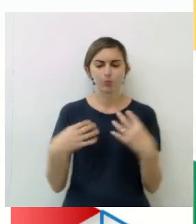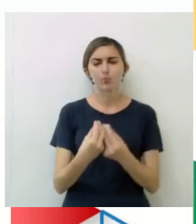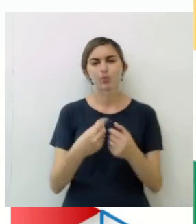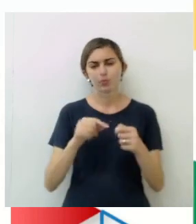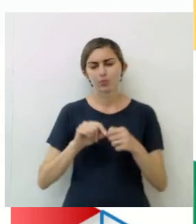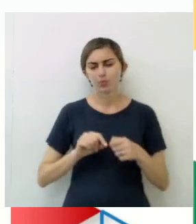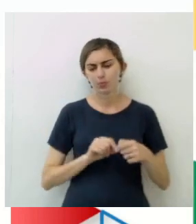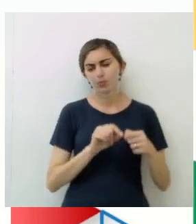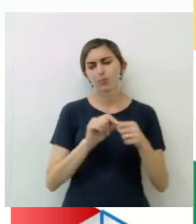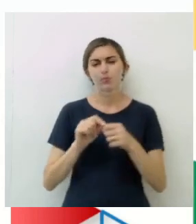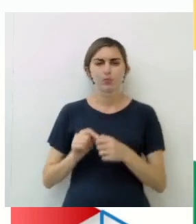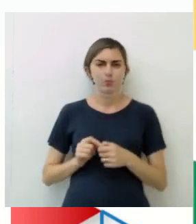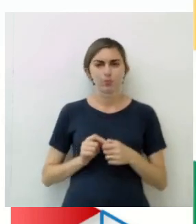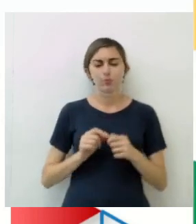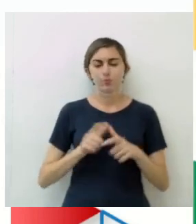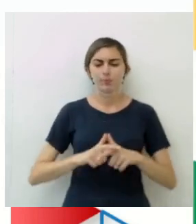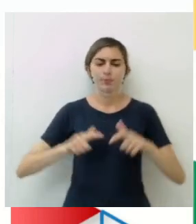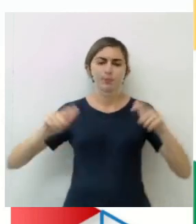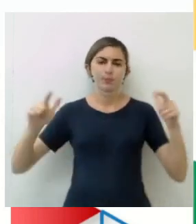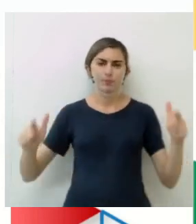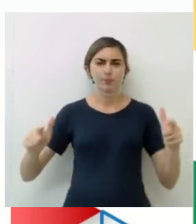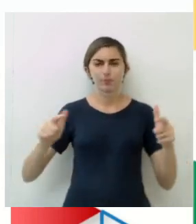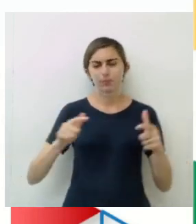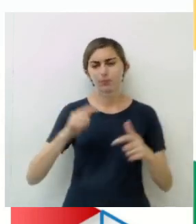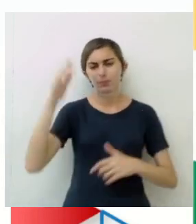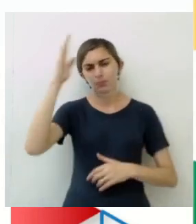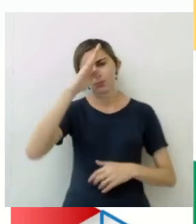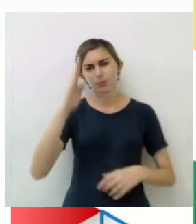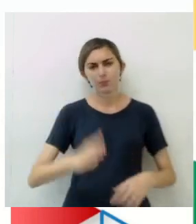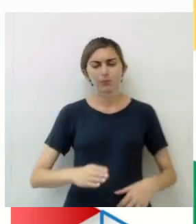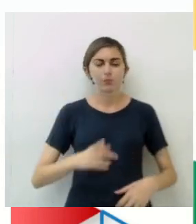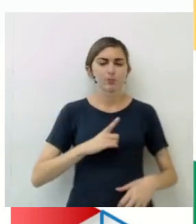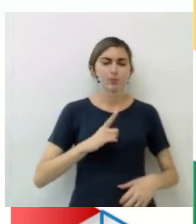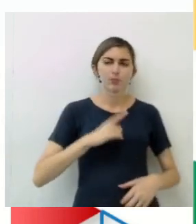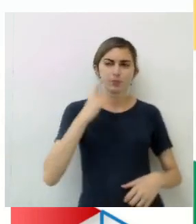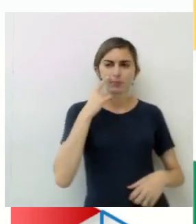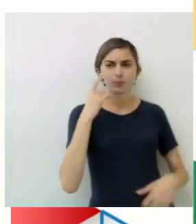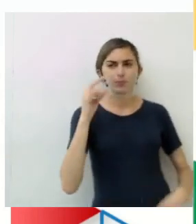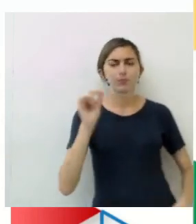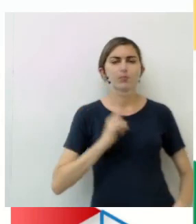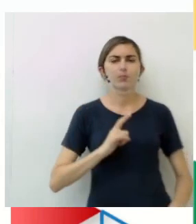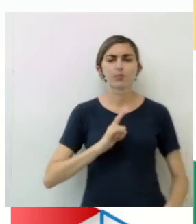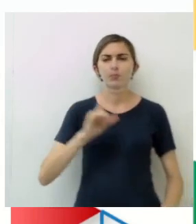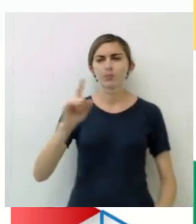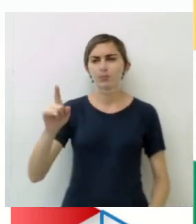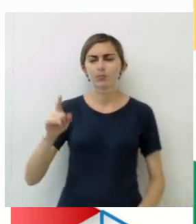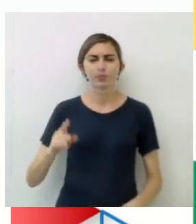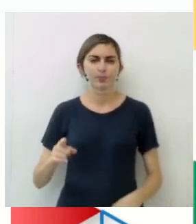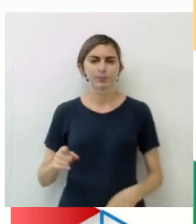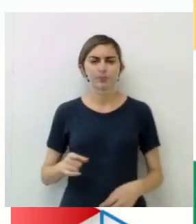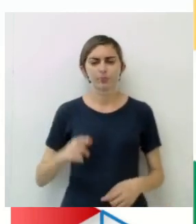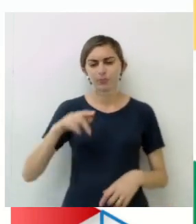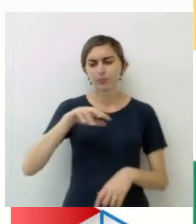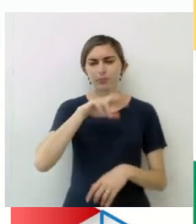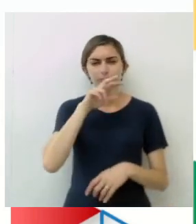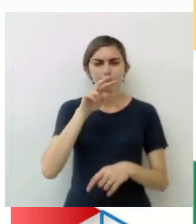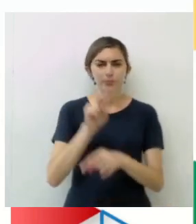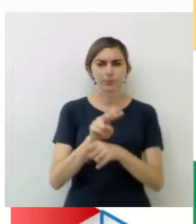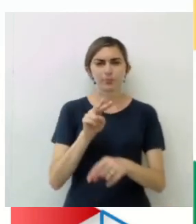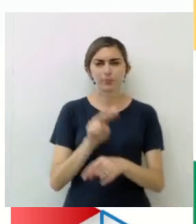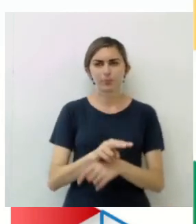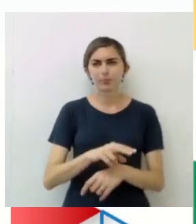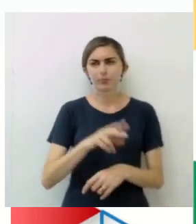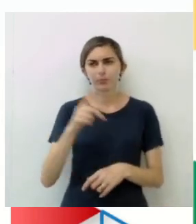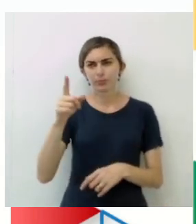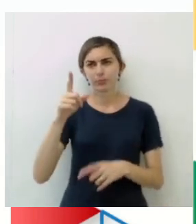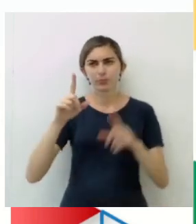produção agrícola sendo as maiores produções brasileiras. Vamos ver o que a gente tem para pecuária. Então